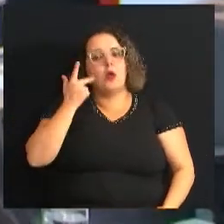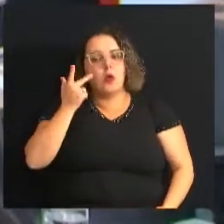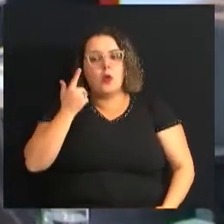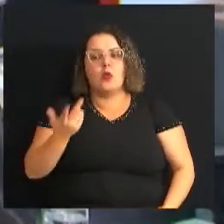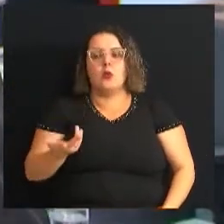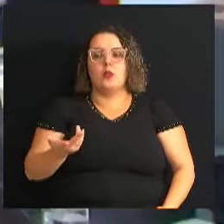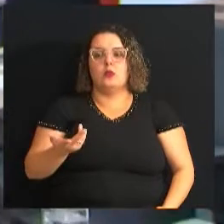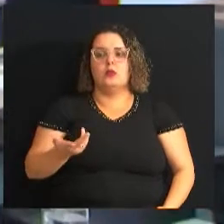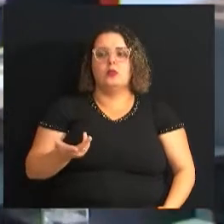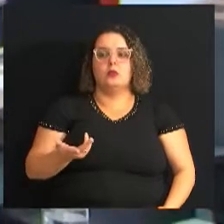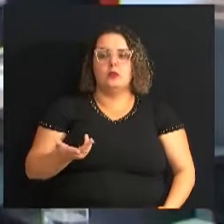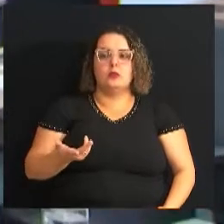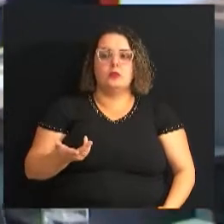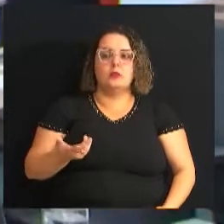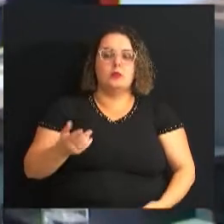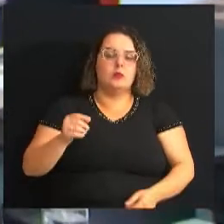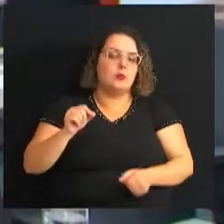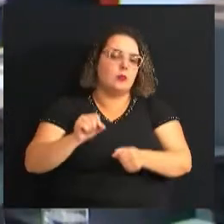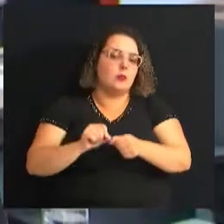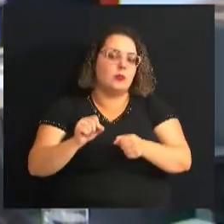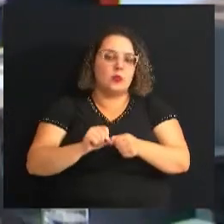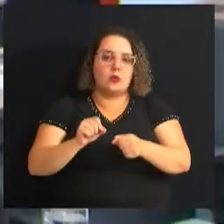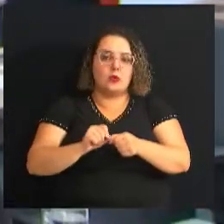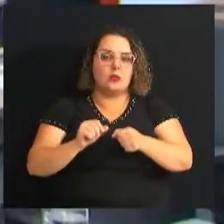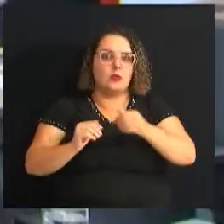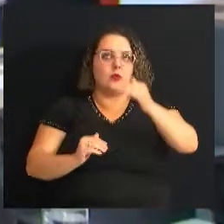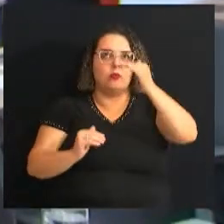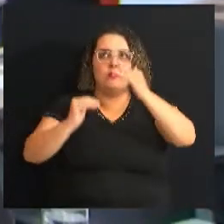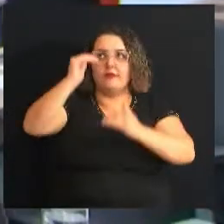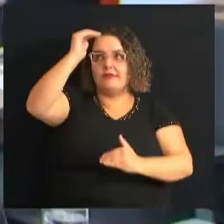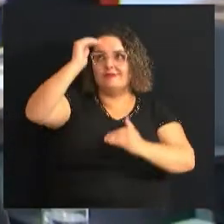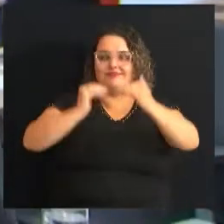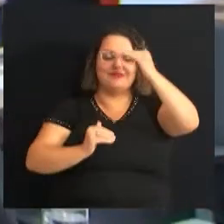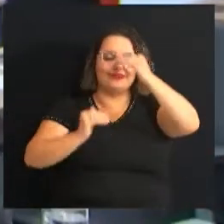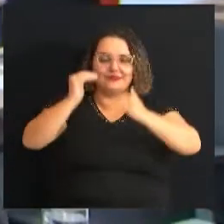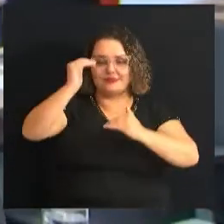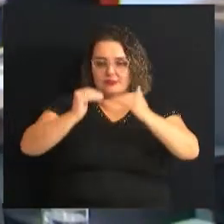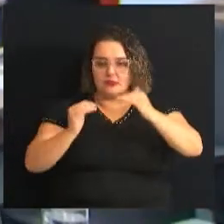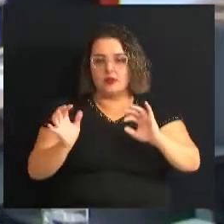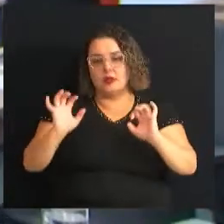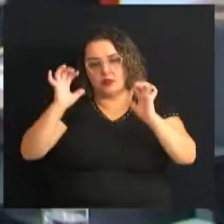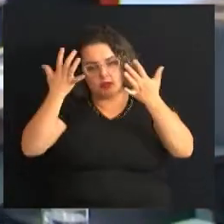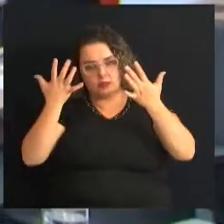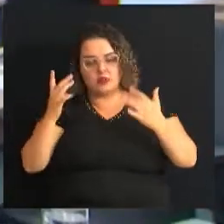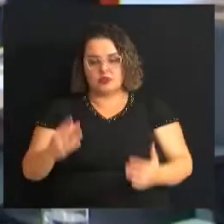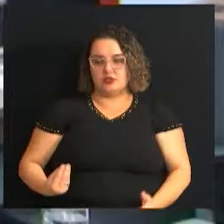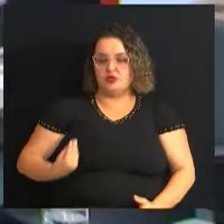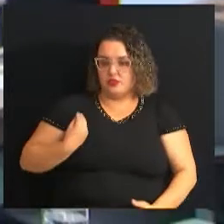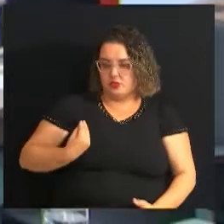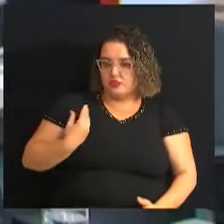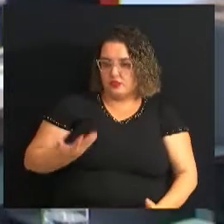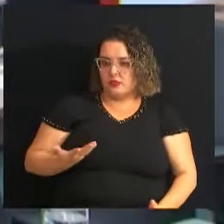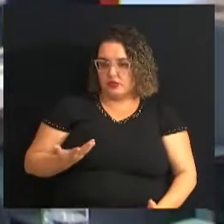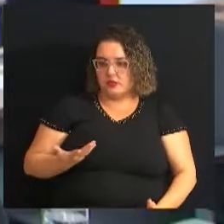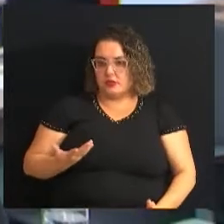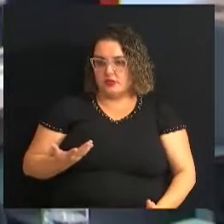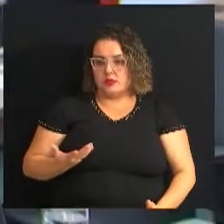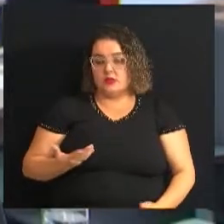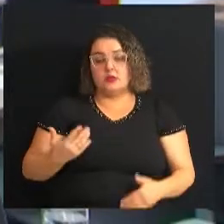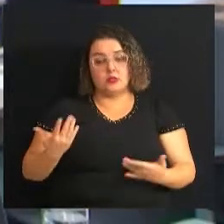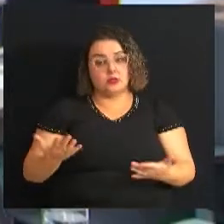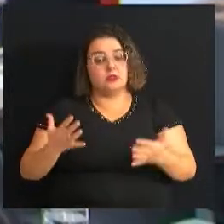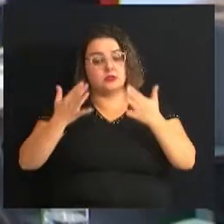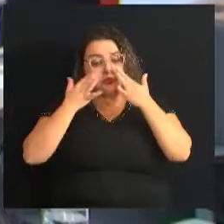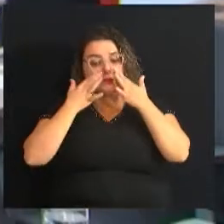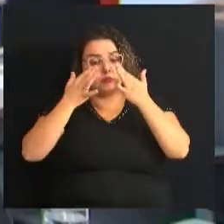aos desequilíbrios aí ambientais, climáticos que nós estamos vivendo, e chamando atenção